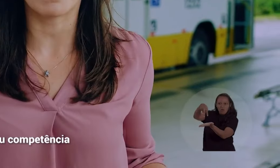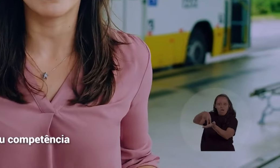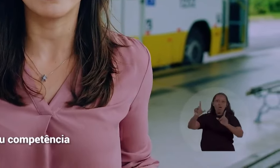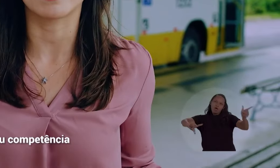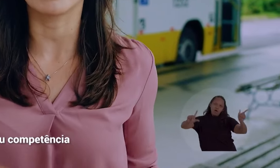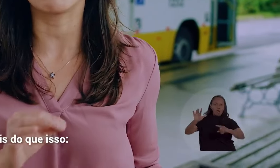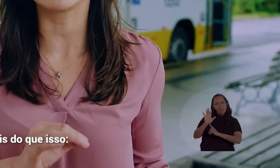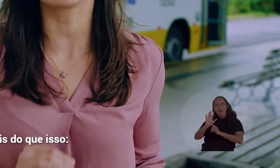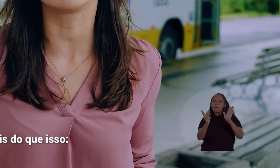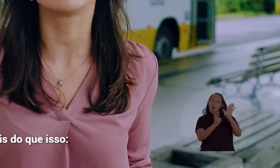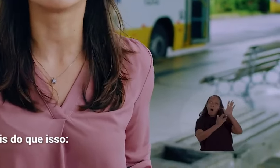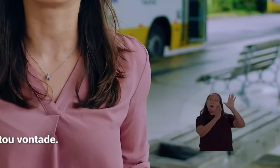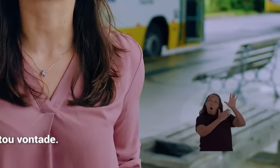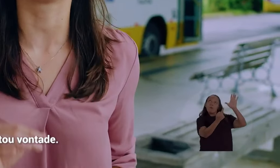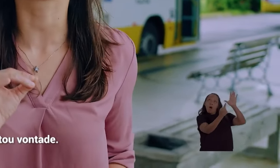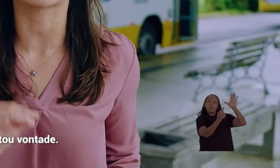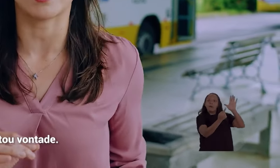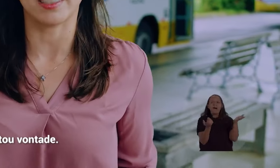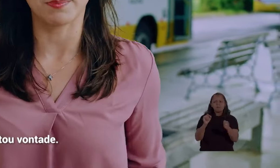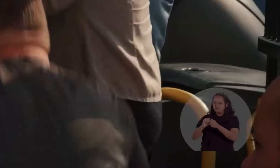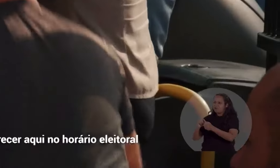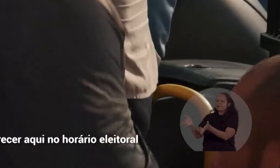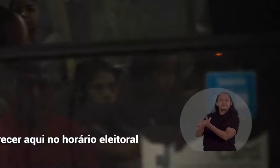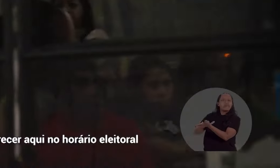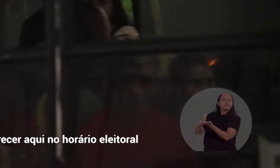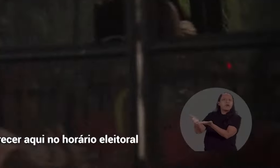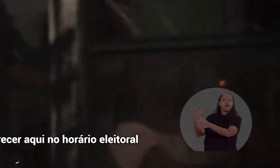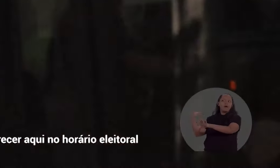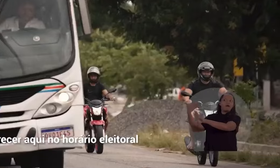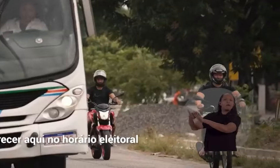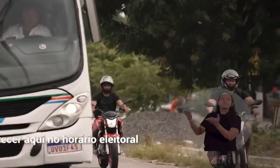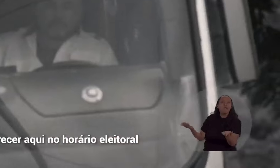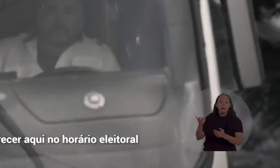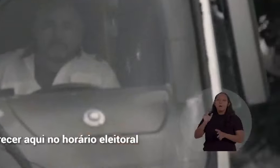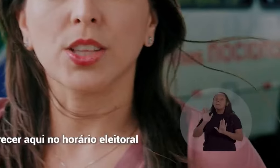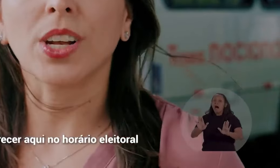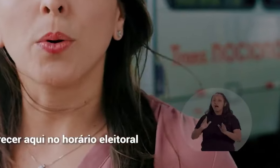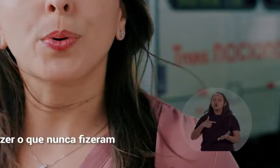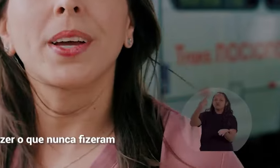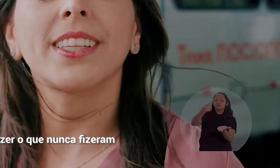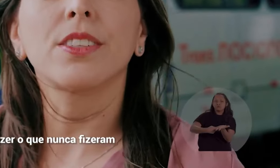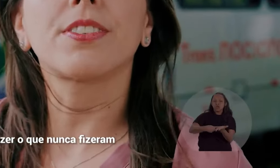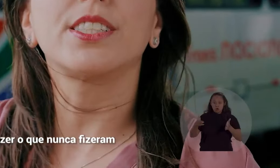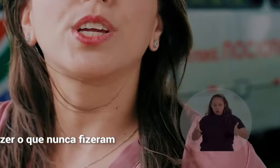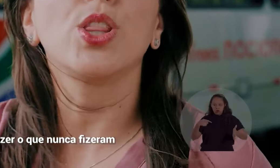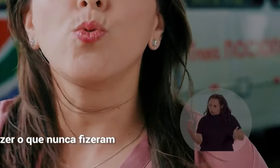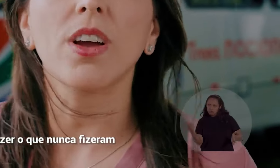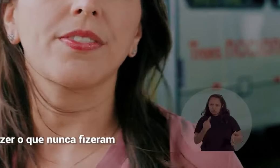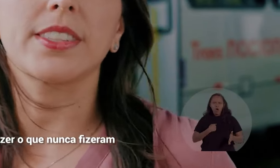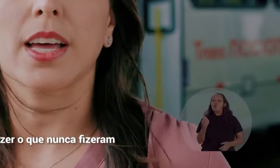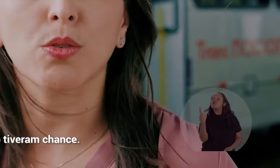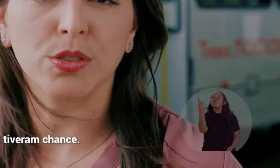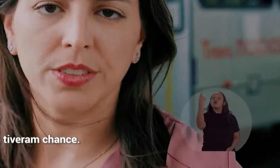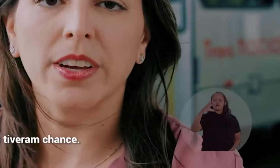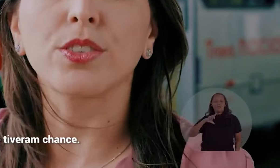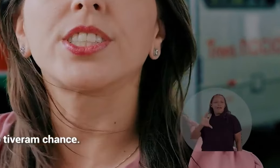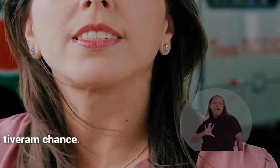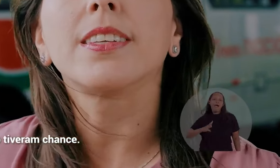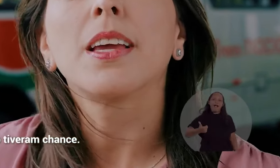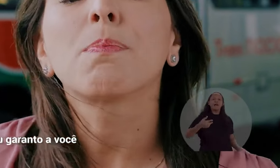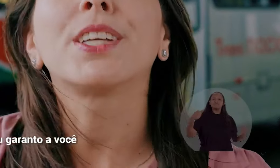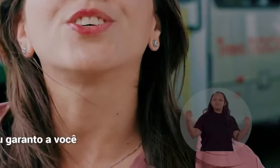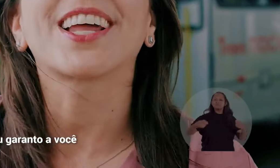Faltou competência e, mais do que isso, faltou vontade. Agora eles vão aparecer aqui no horário eleitoral prometendo fazer o que nunca fizeram quando